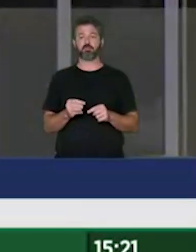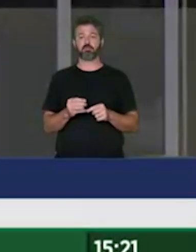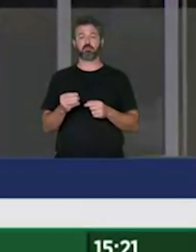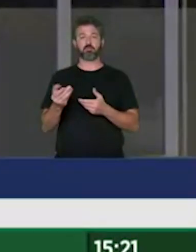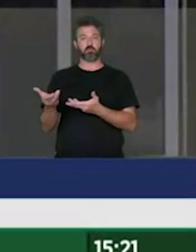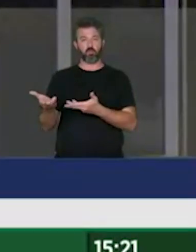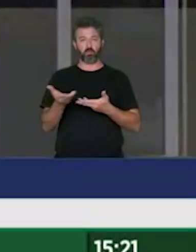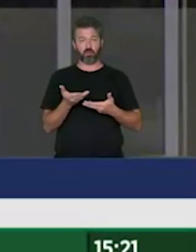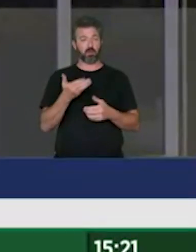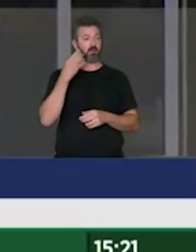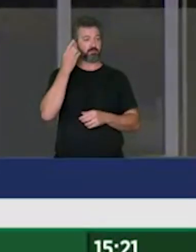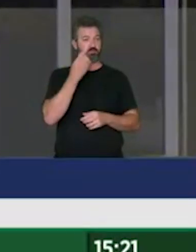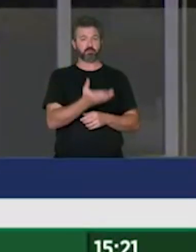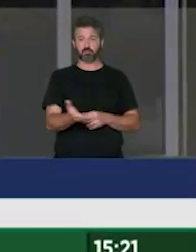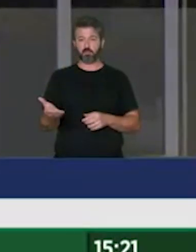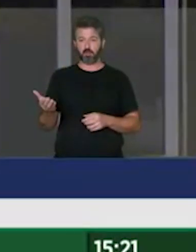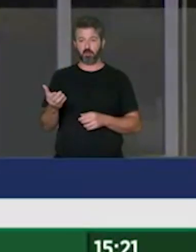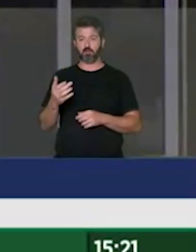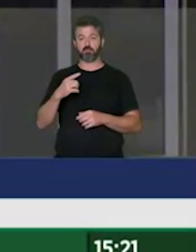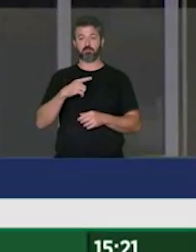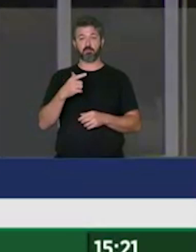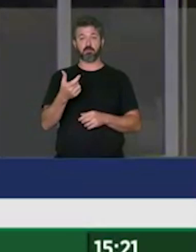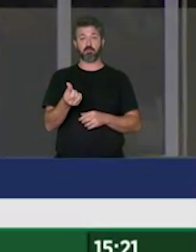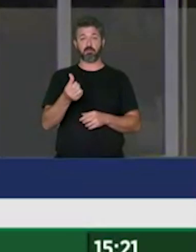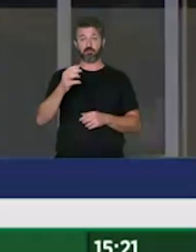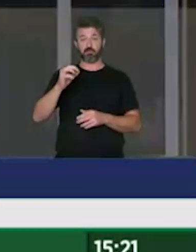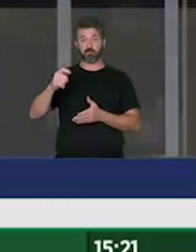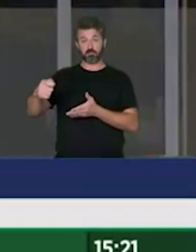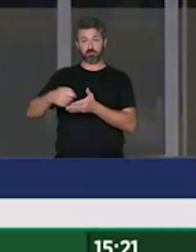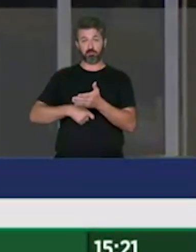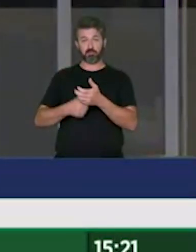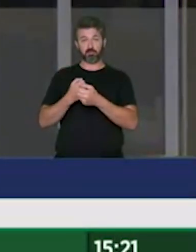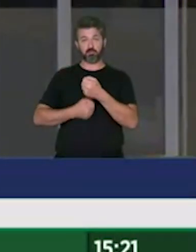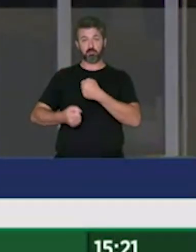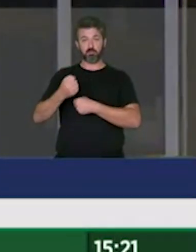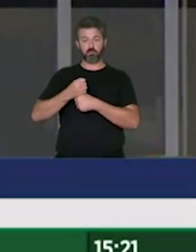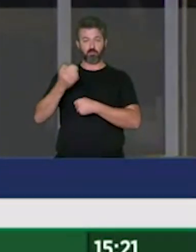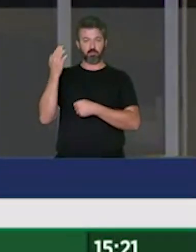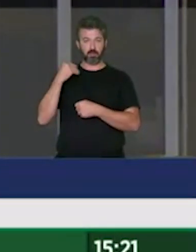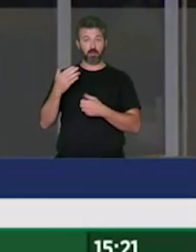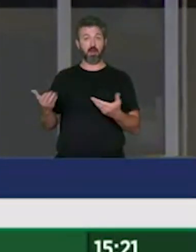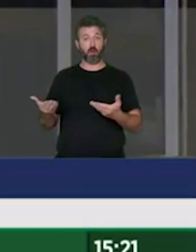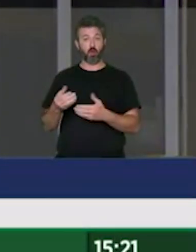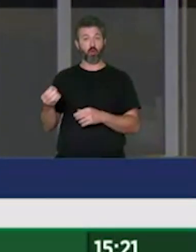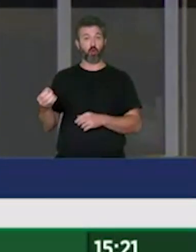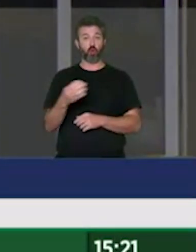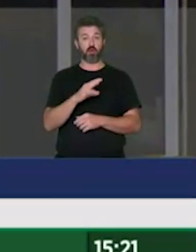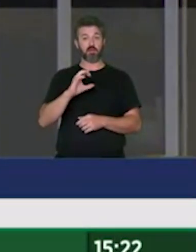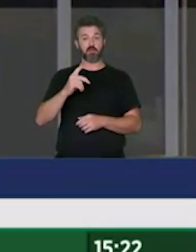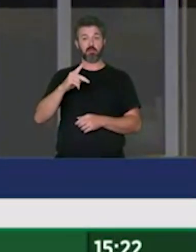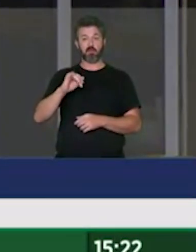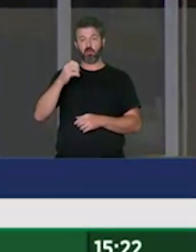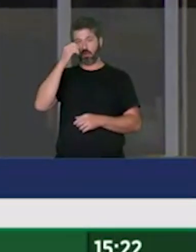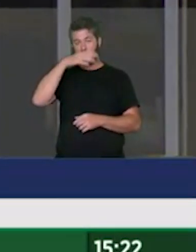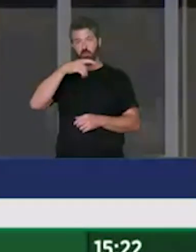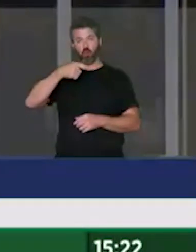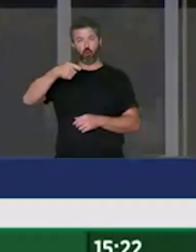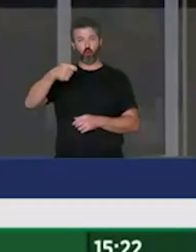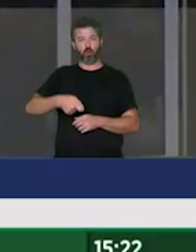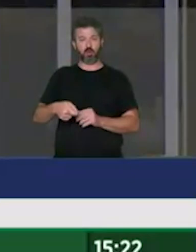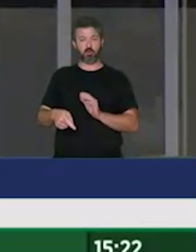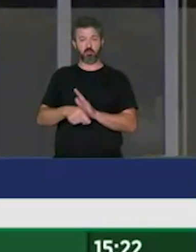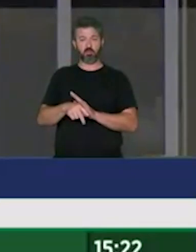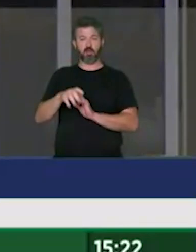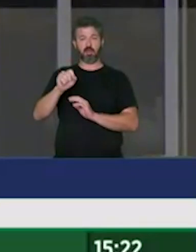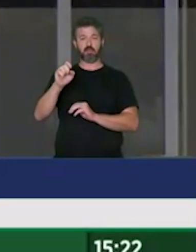aos colegas parlamentares, são mais de 60 que assinaram no ano passado, ainda não assinaram a nova CPI do abuso de autoridade do STF e do TSE,